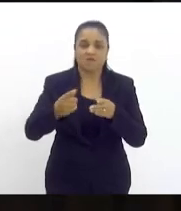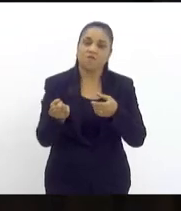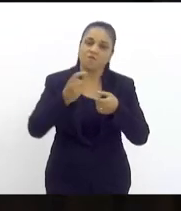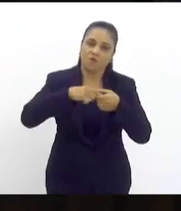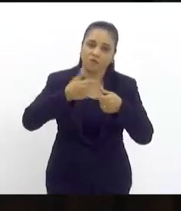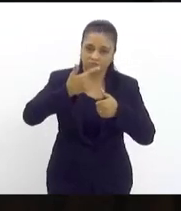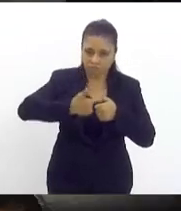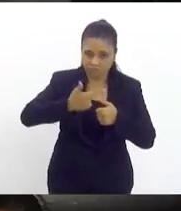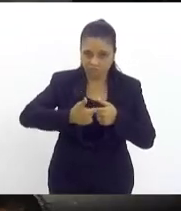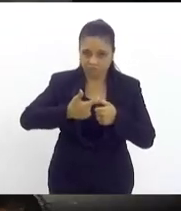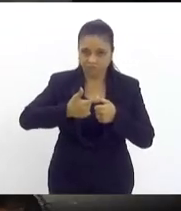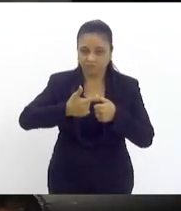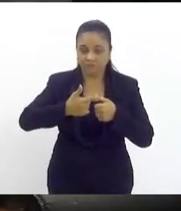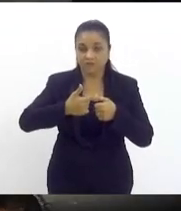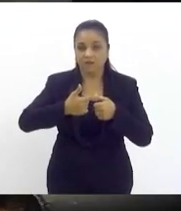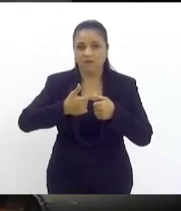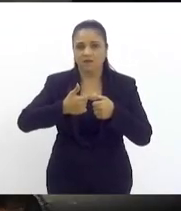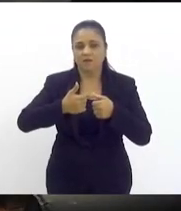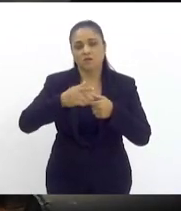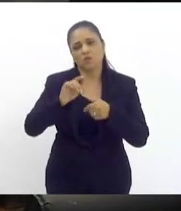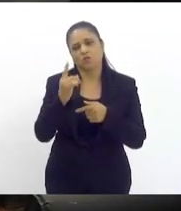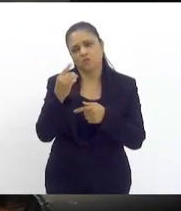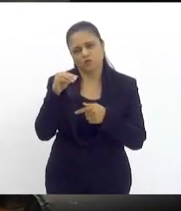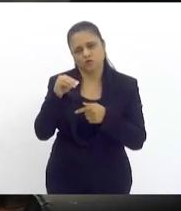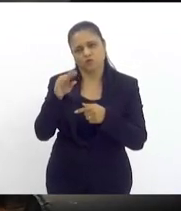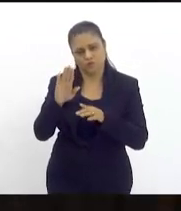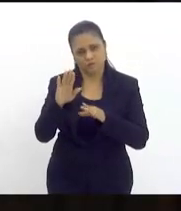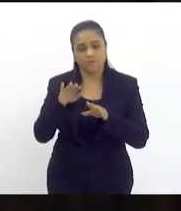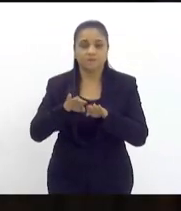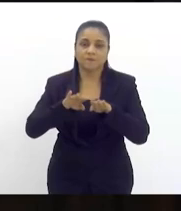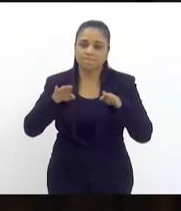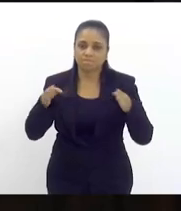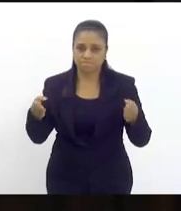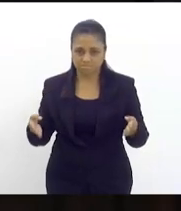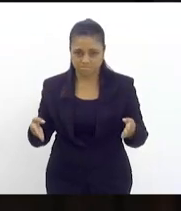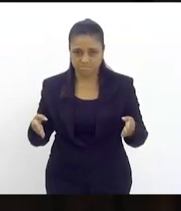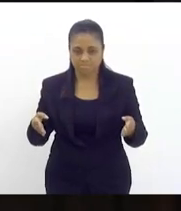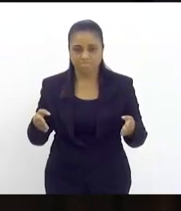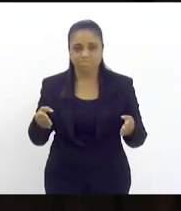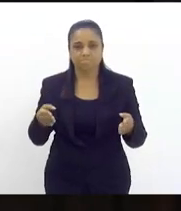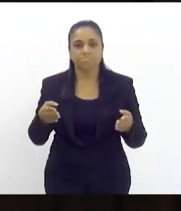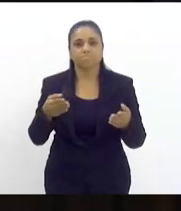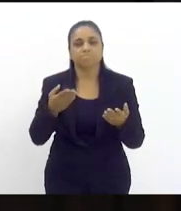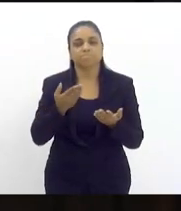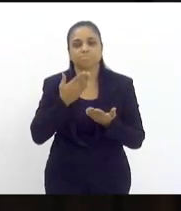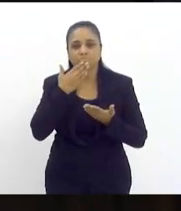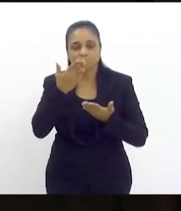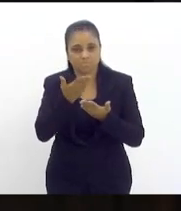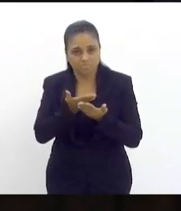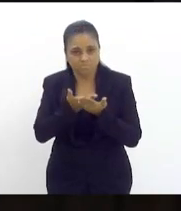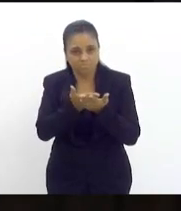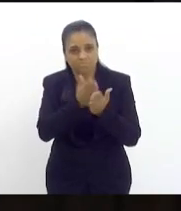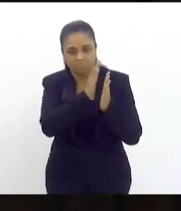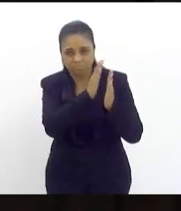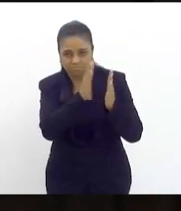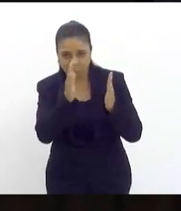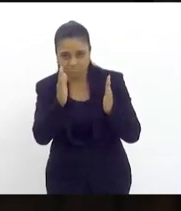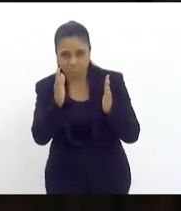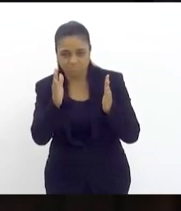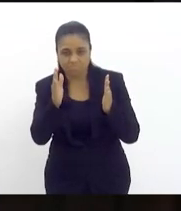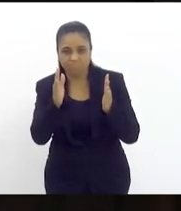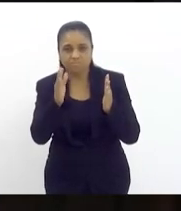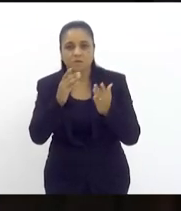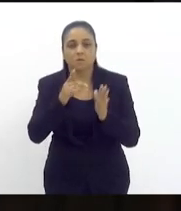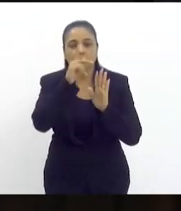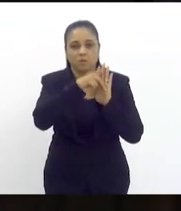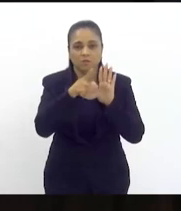Há sobre a mesa... Senhora presidente. Só um minutinho, por favor. Claro. Há sobre a mesa requerimento de inclusão na ordem do dia,